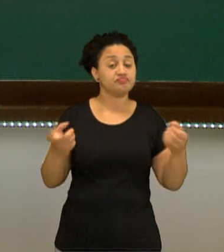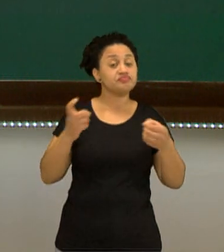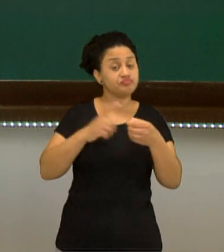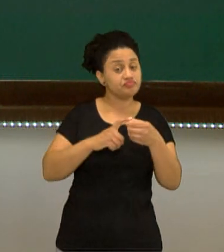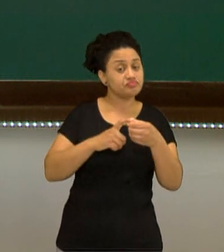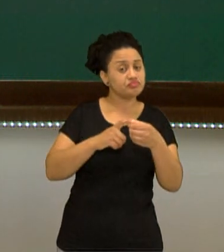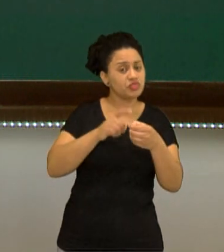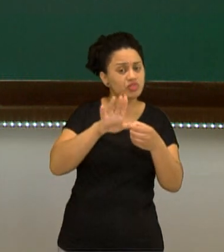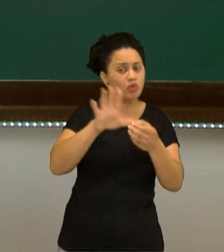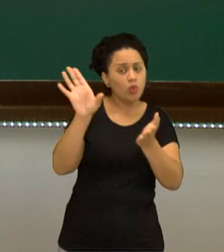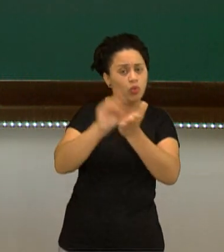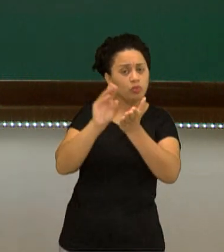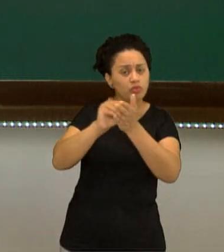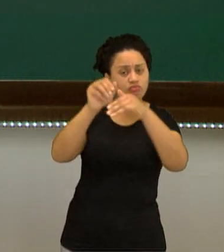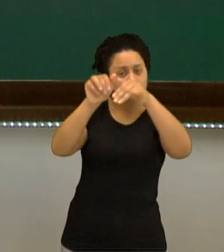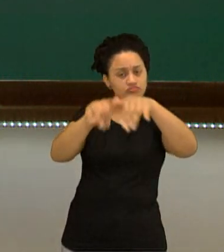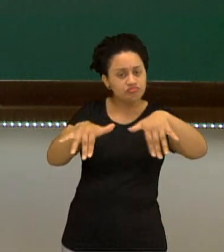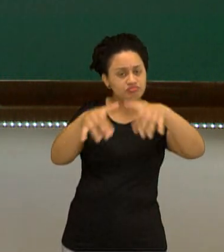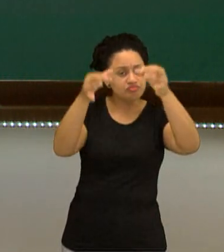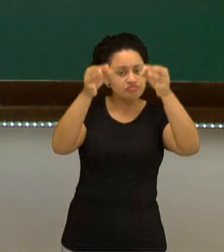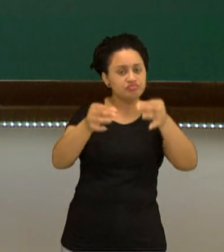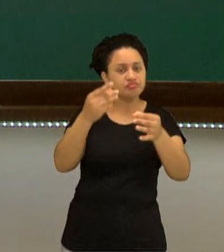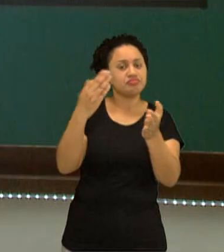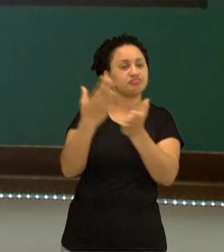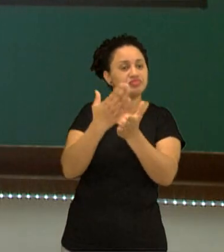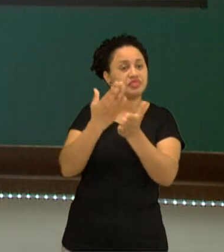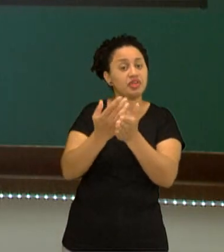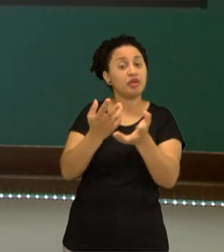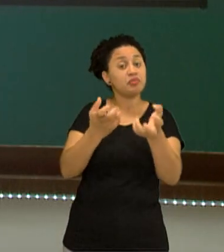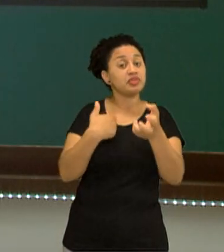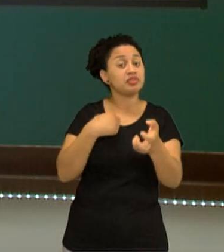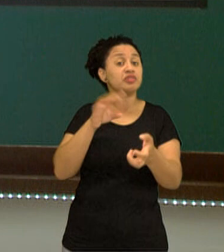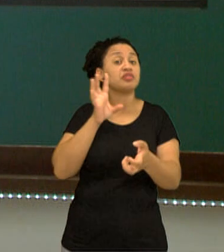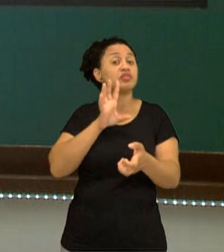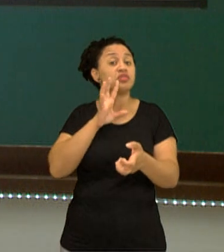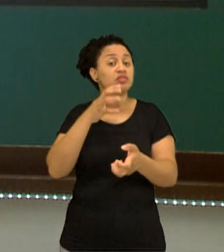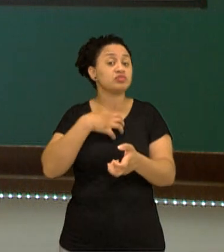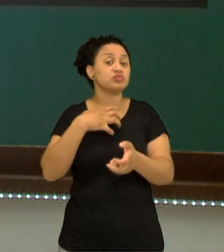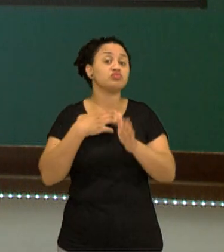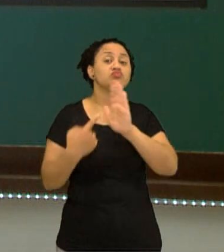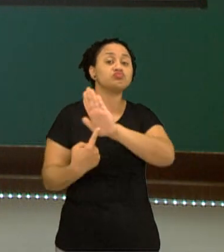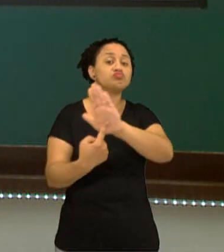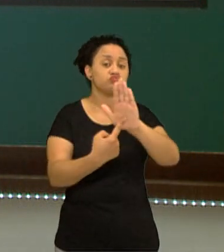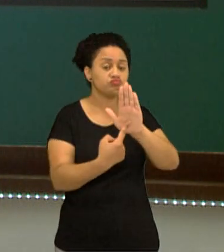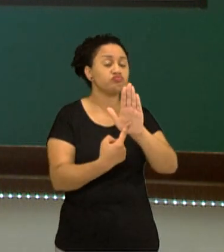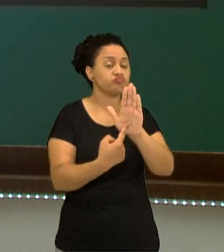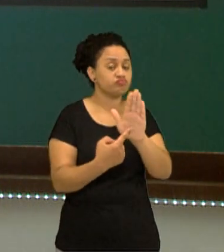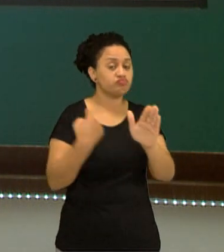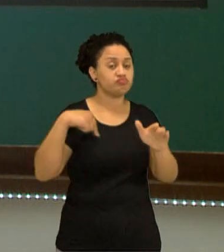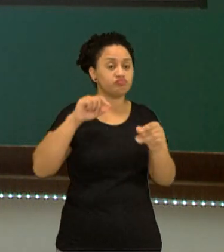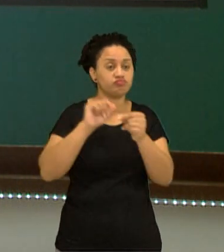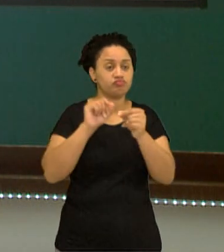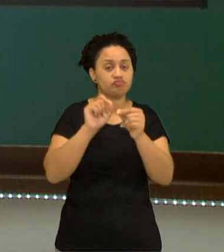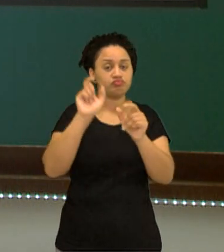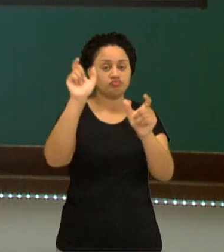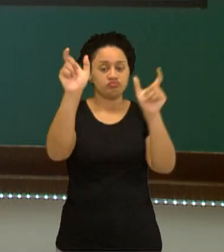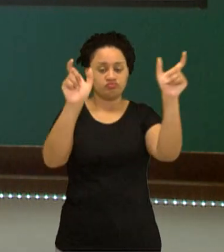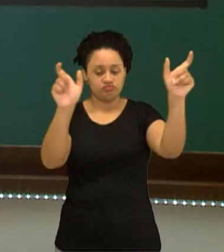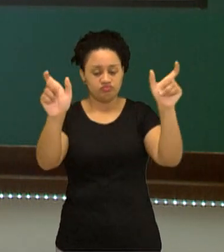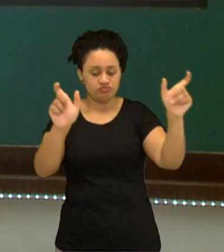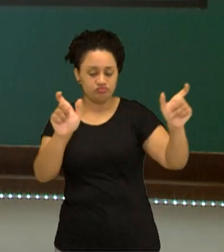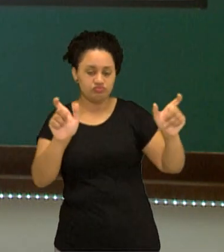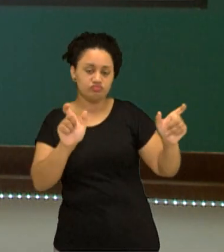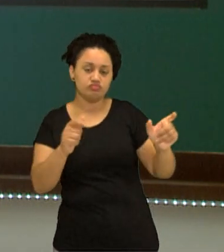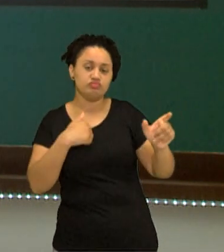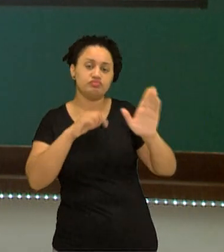Retornamos. E você anotou o mapa conceitual? Olha que legal essa representação que nós fazemos. Os termos, as palavras,